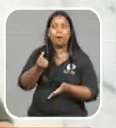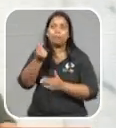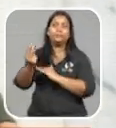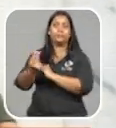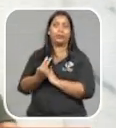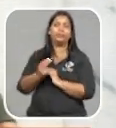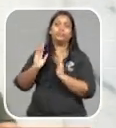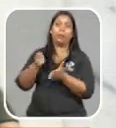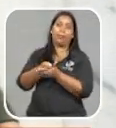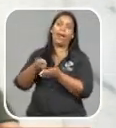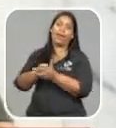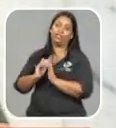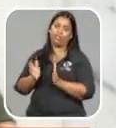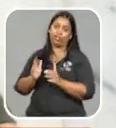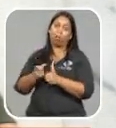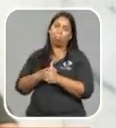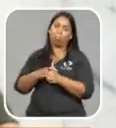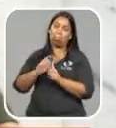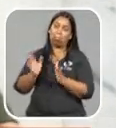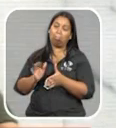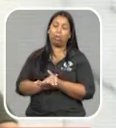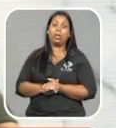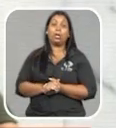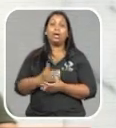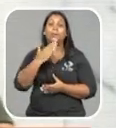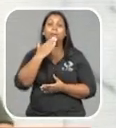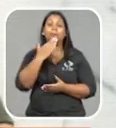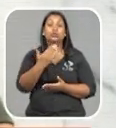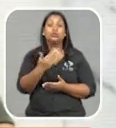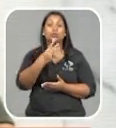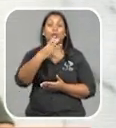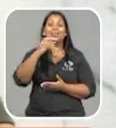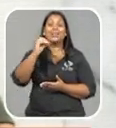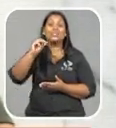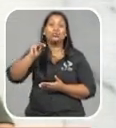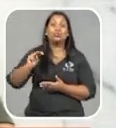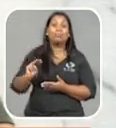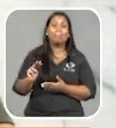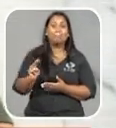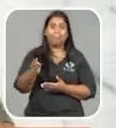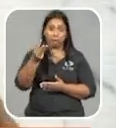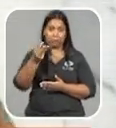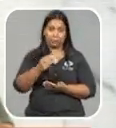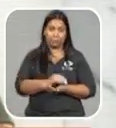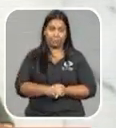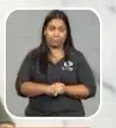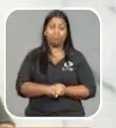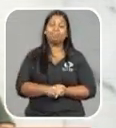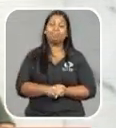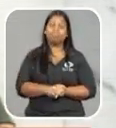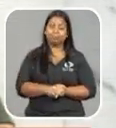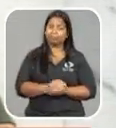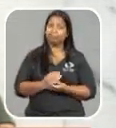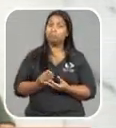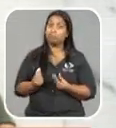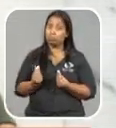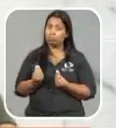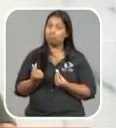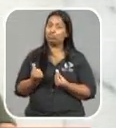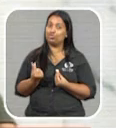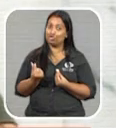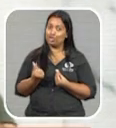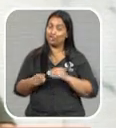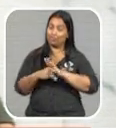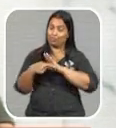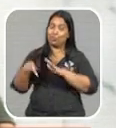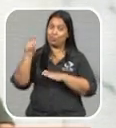300 milhões. 300 milhões é muito dinheiro para o orçamento de Rio Preto. É muito dinheiro. O